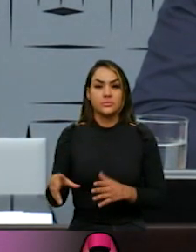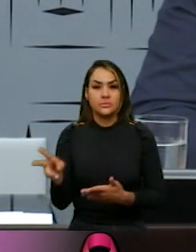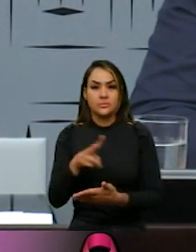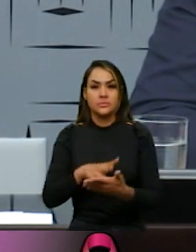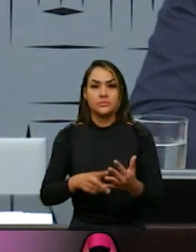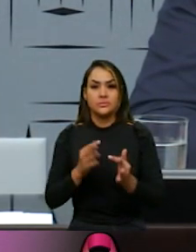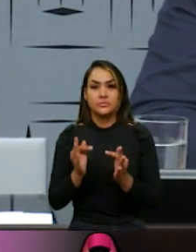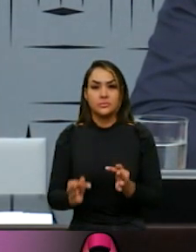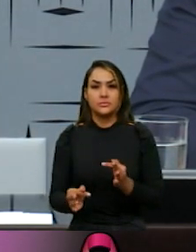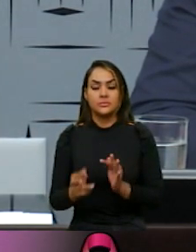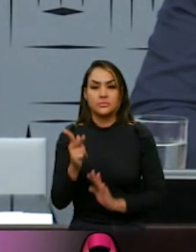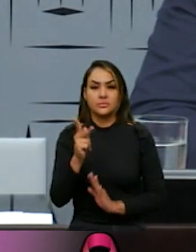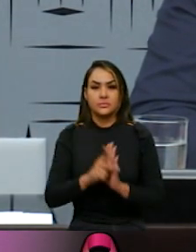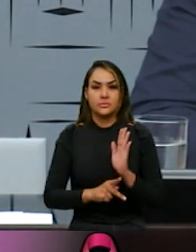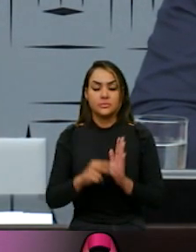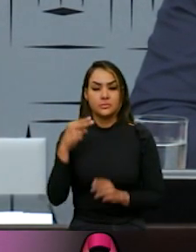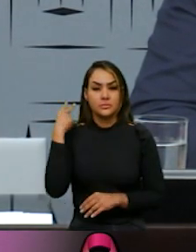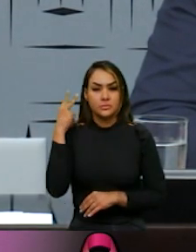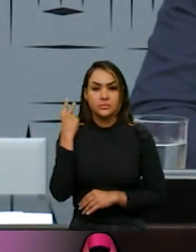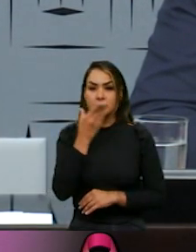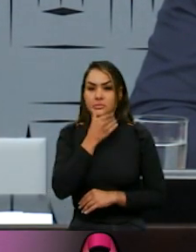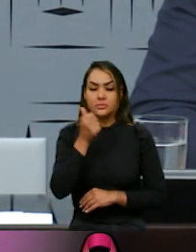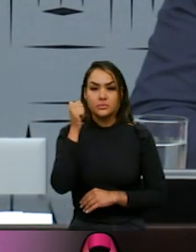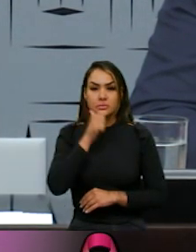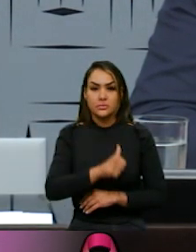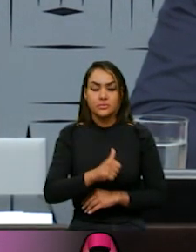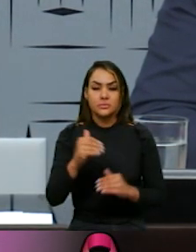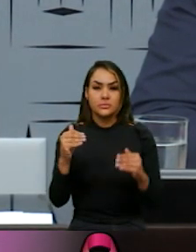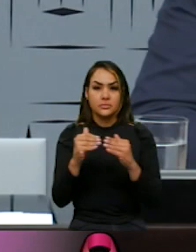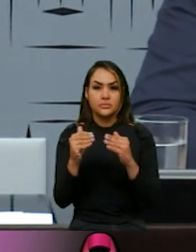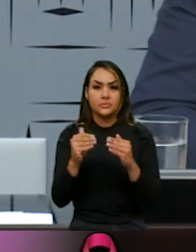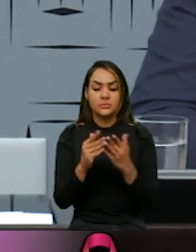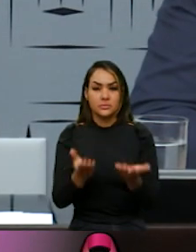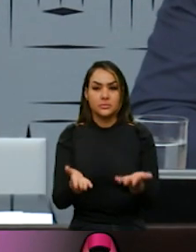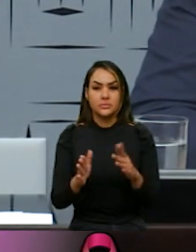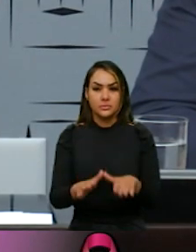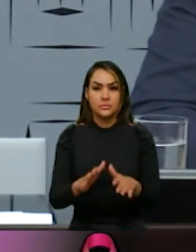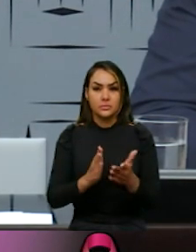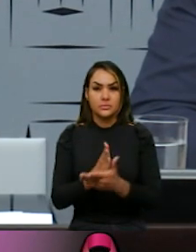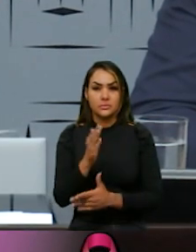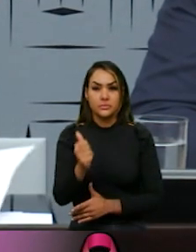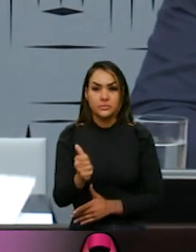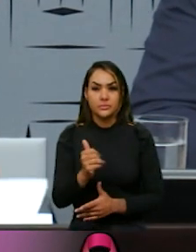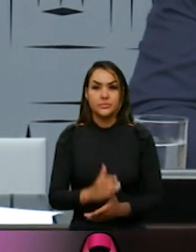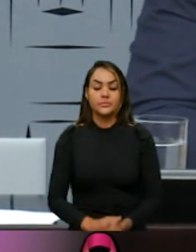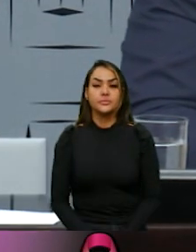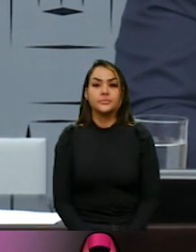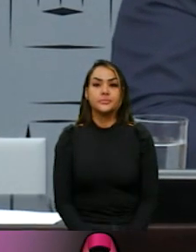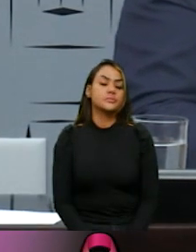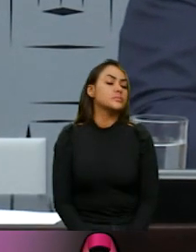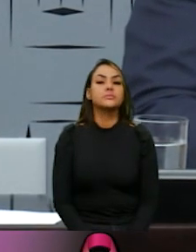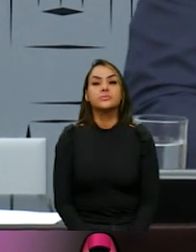Os vereadores e a vereadora que forem favoráveis permaneçam como estão. Aprovado.